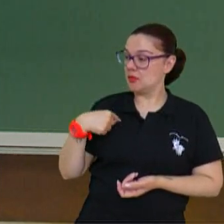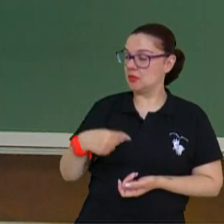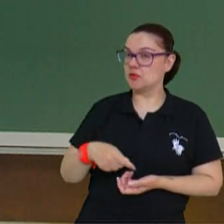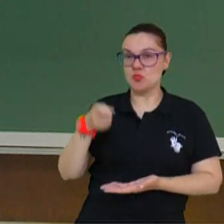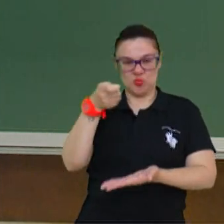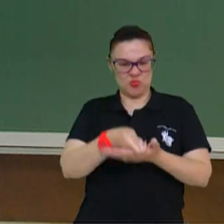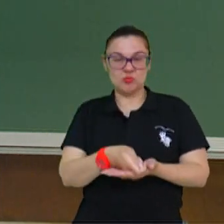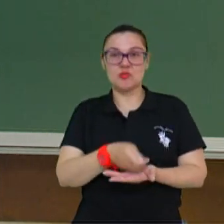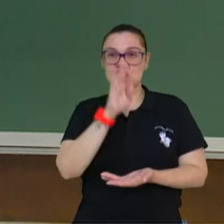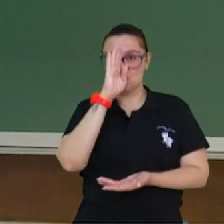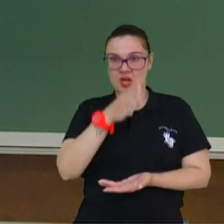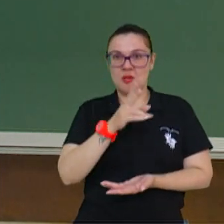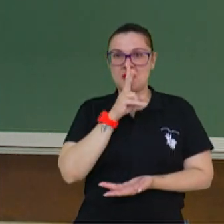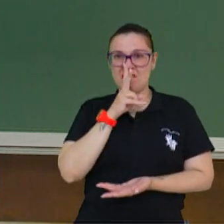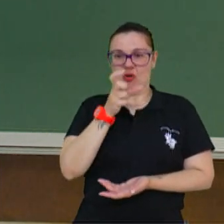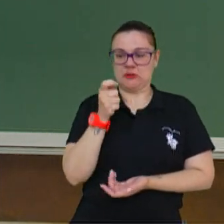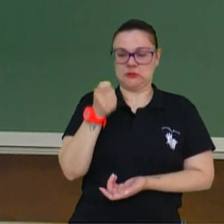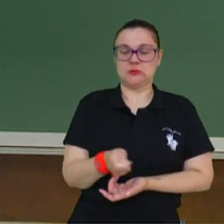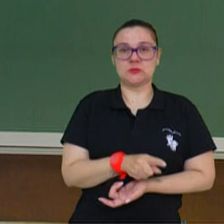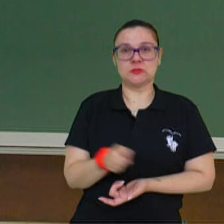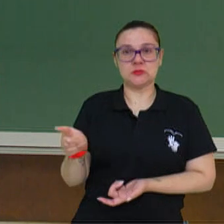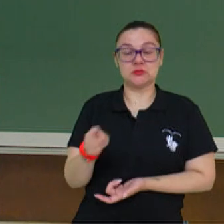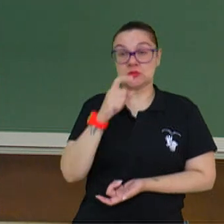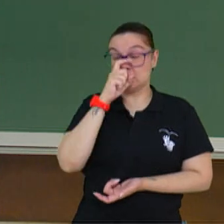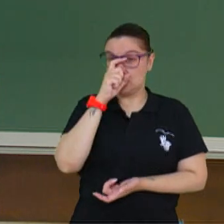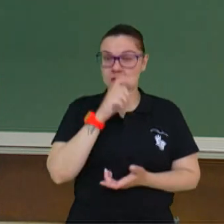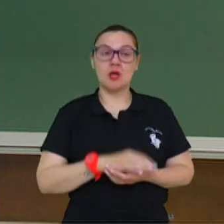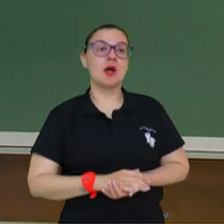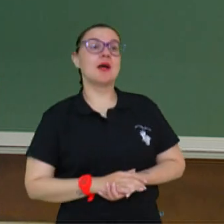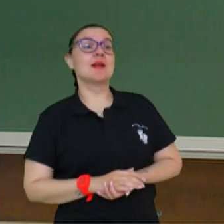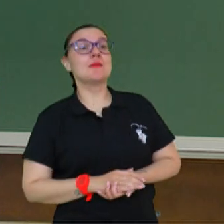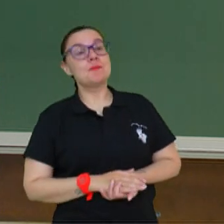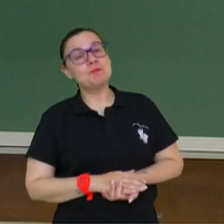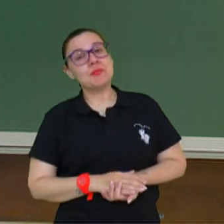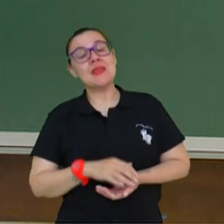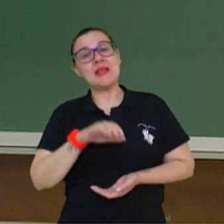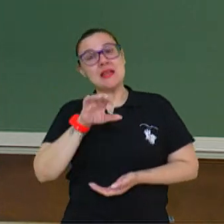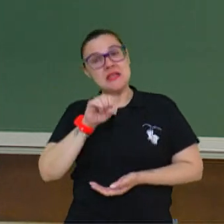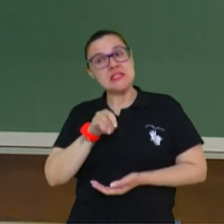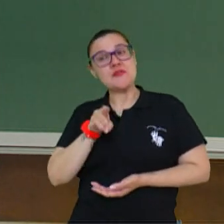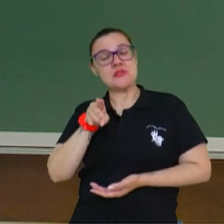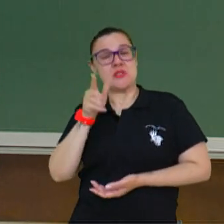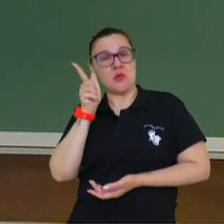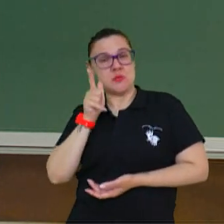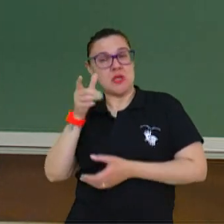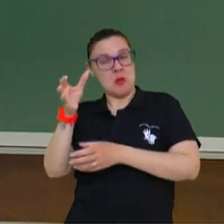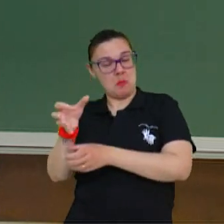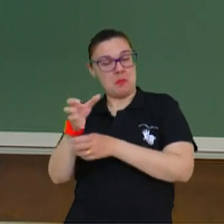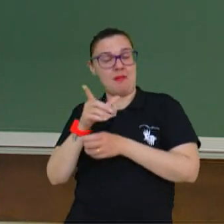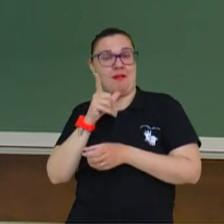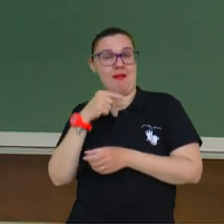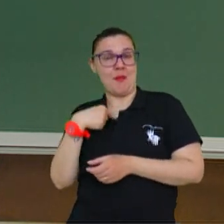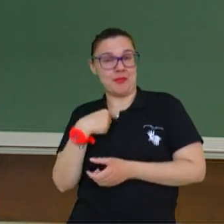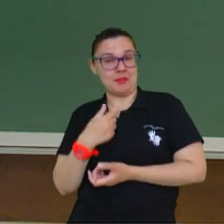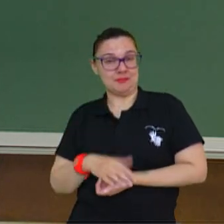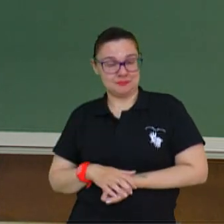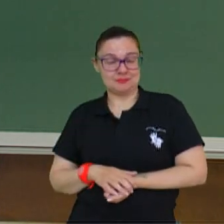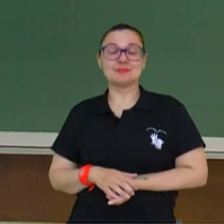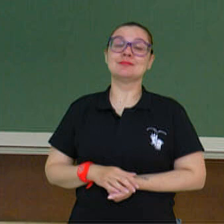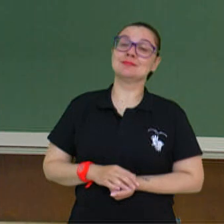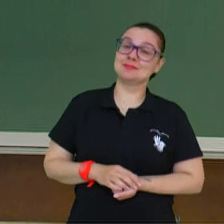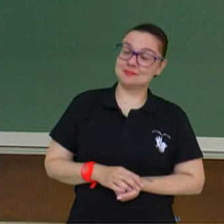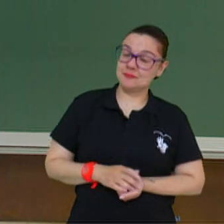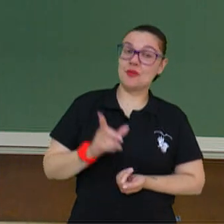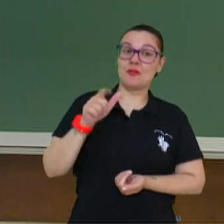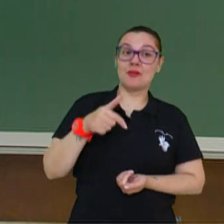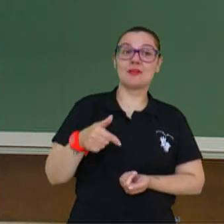sendo forte, né? Estou quase dando uma ordem. Se eu falar para vocês, você pegaria aquela água para mim? Eu não estou sendo mais polido? Então, é